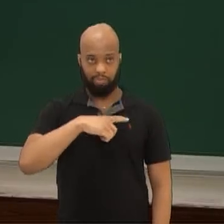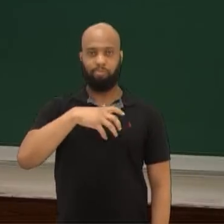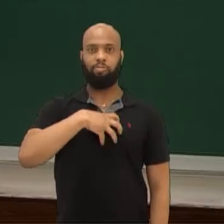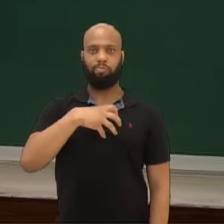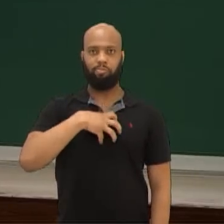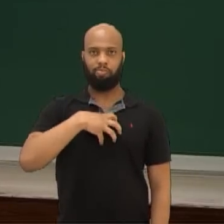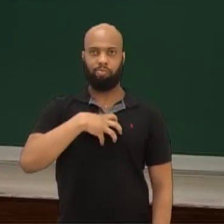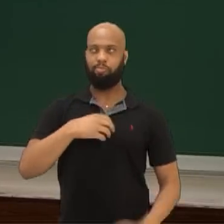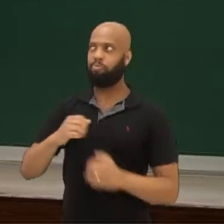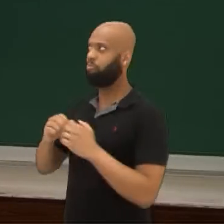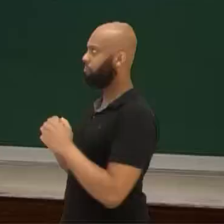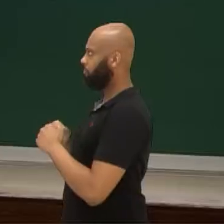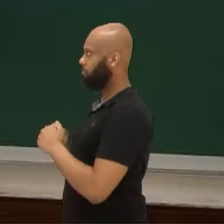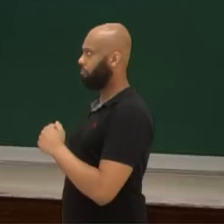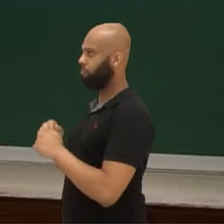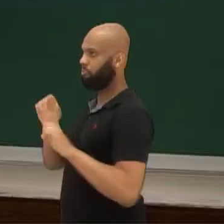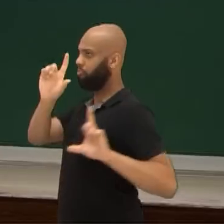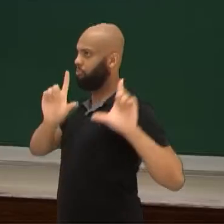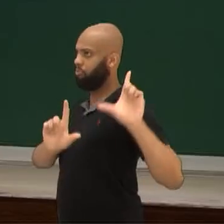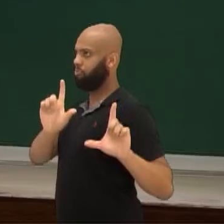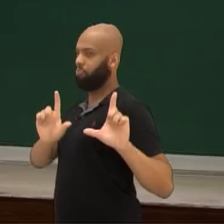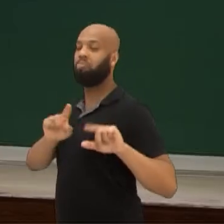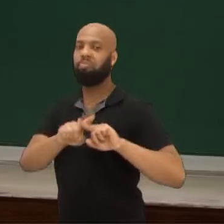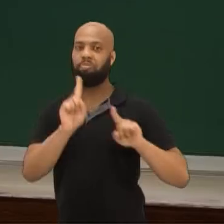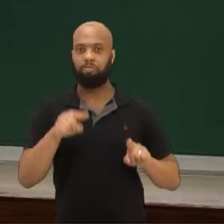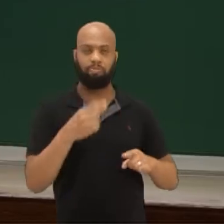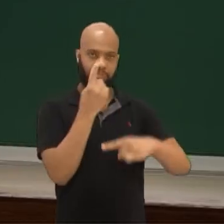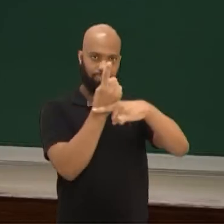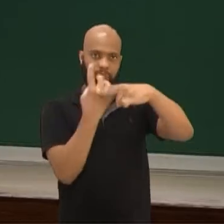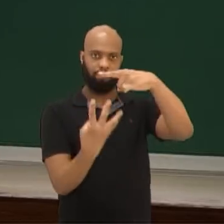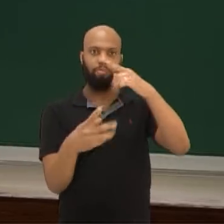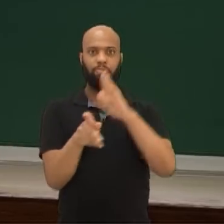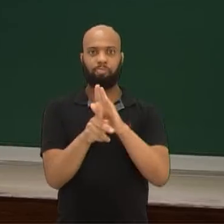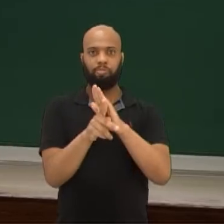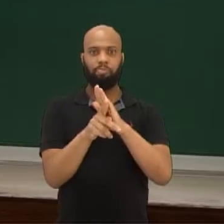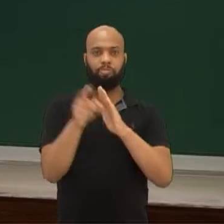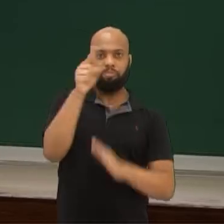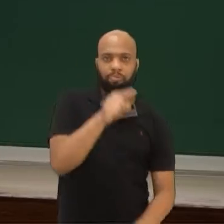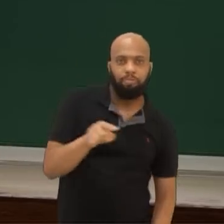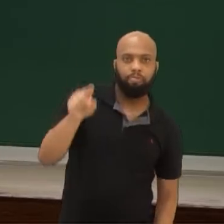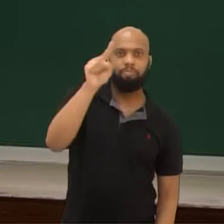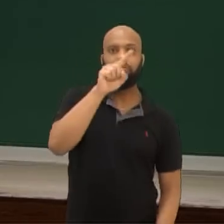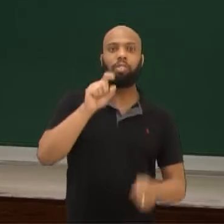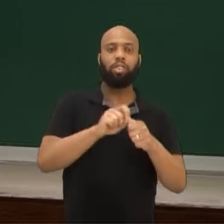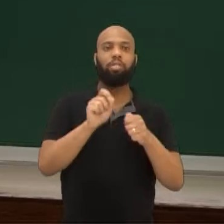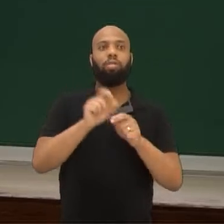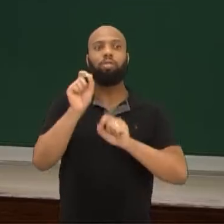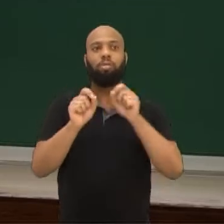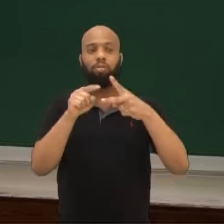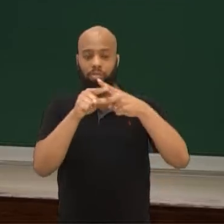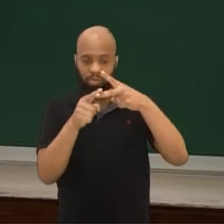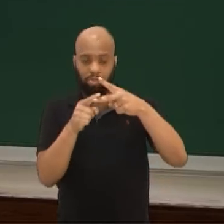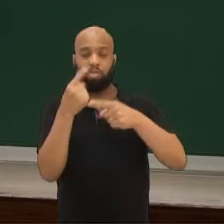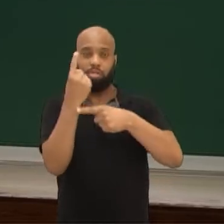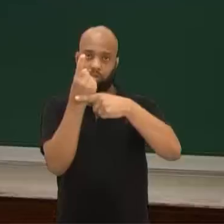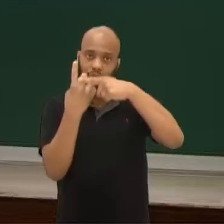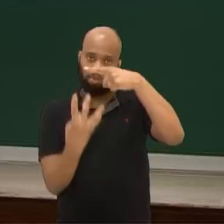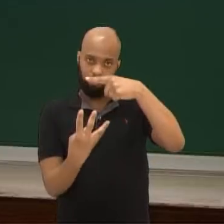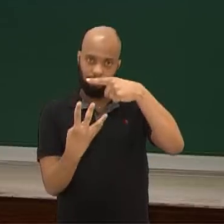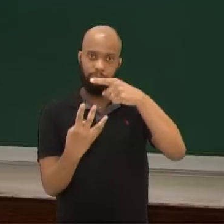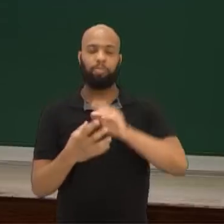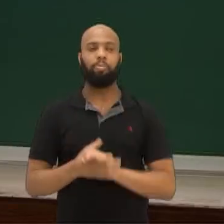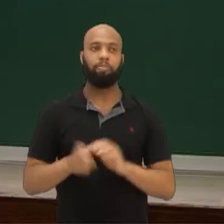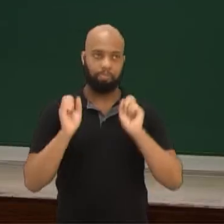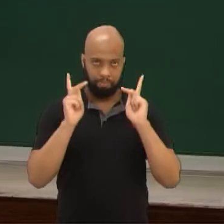Mas o importante é que vocês fizeram 1/4 da volta, né? Certo? E vocês realizaram um ângulo de 1/4 da